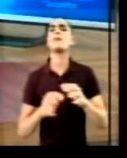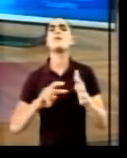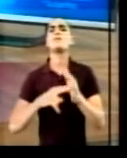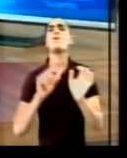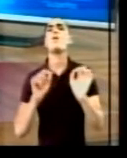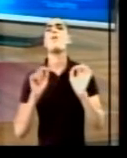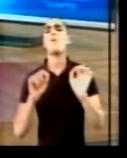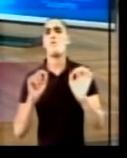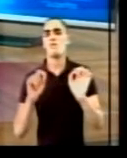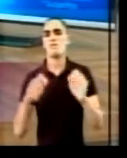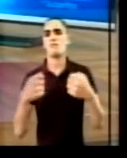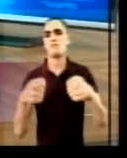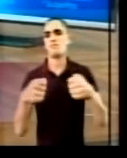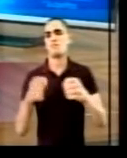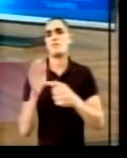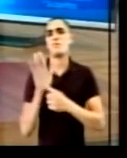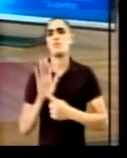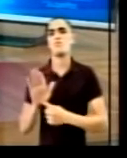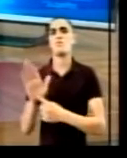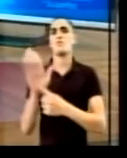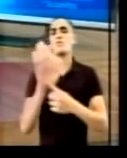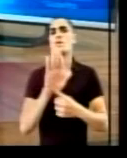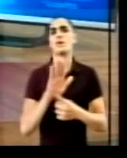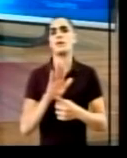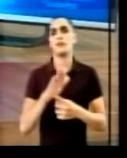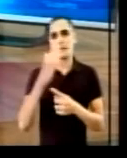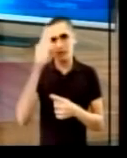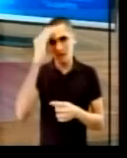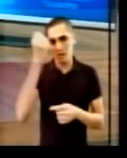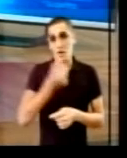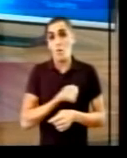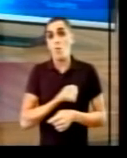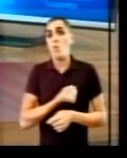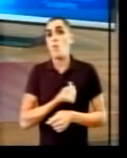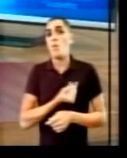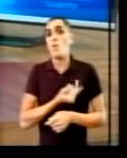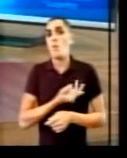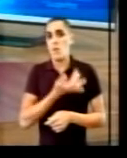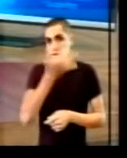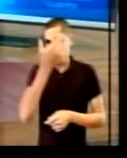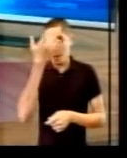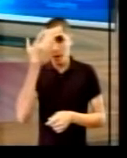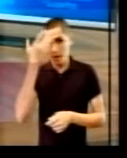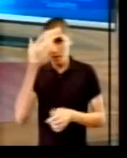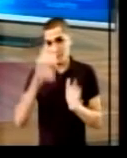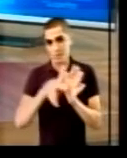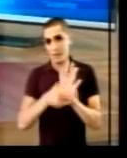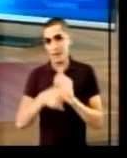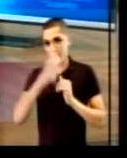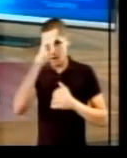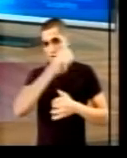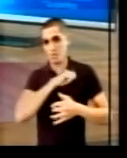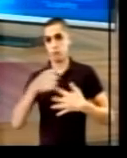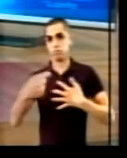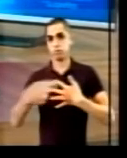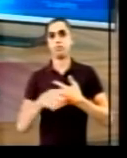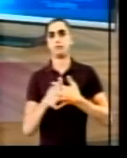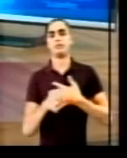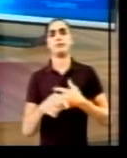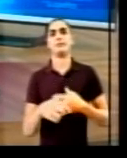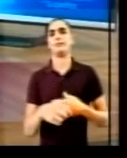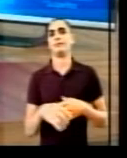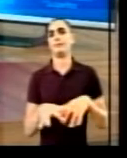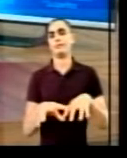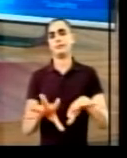Preto hoje. Por isso que eu pedi primeiro para vocês esquecerem essa primeira faixa. Se nós estamos no